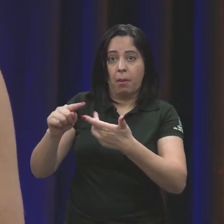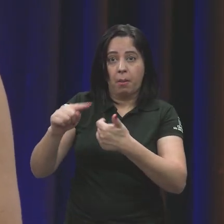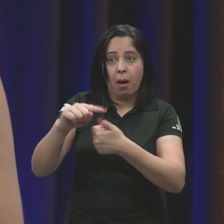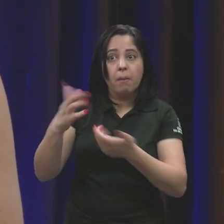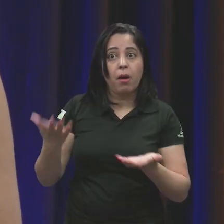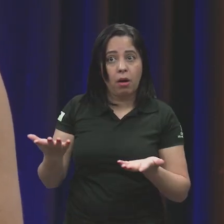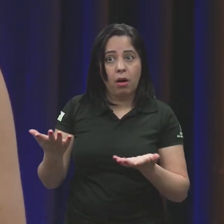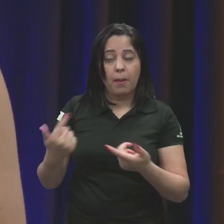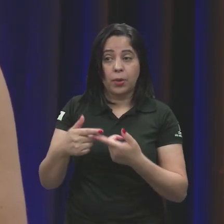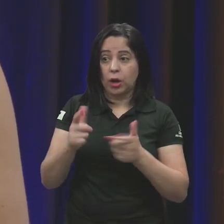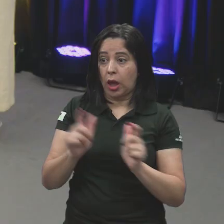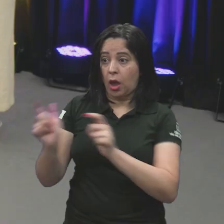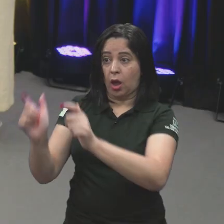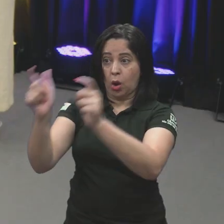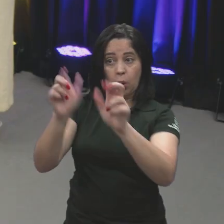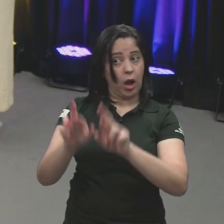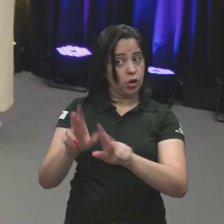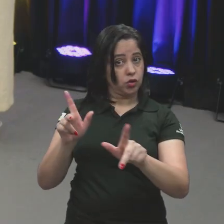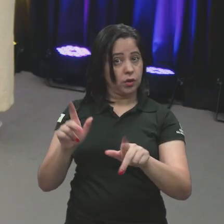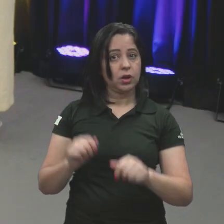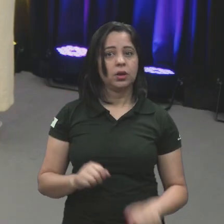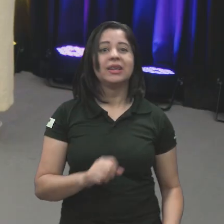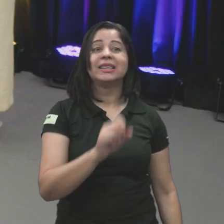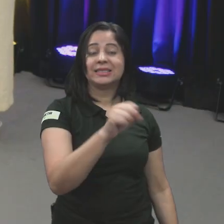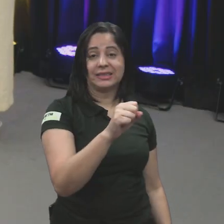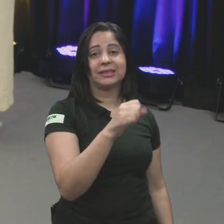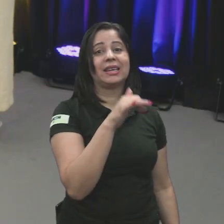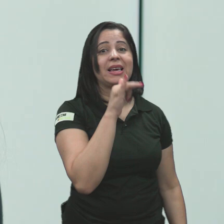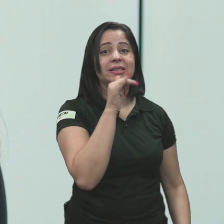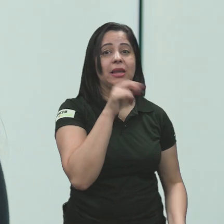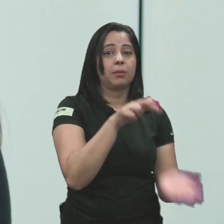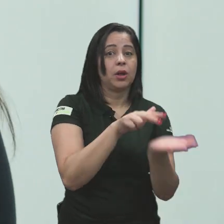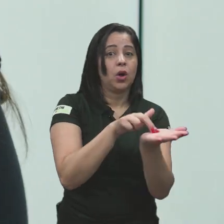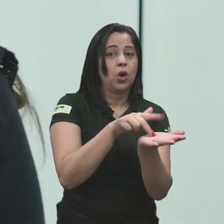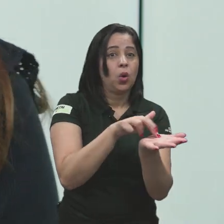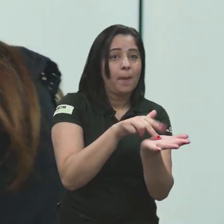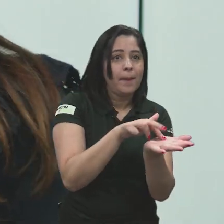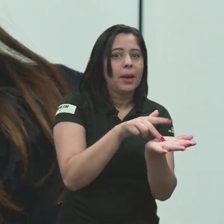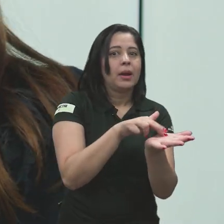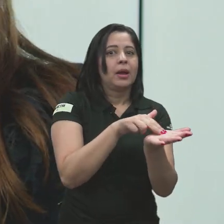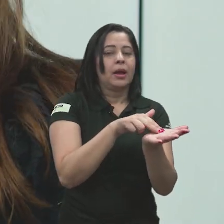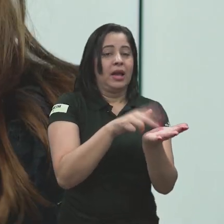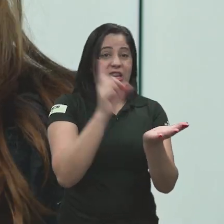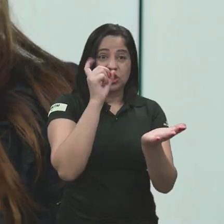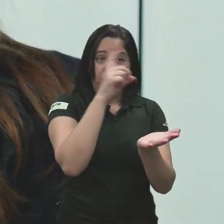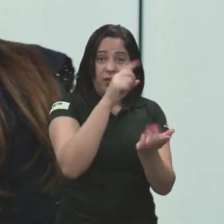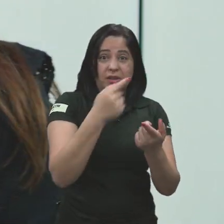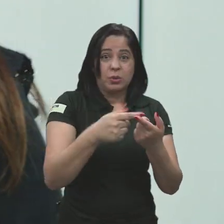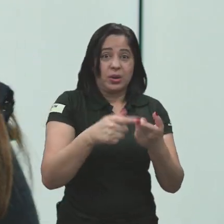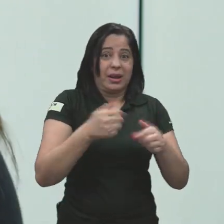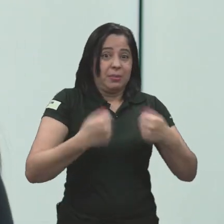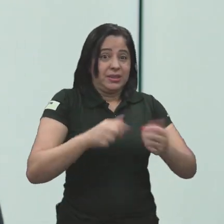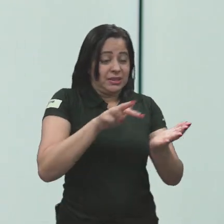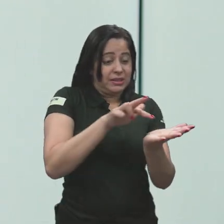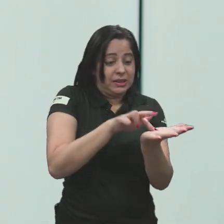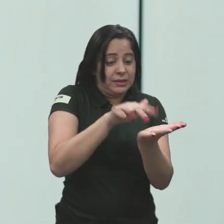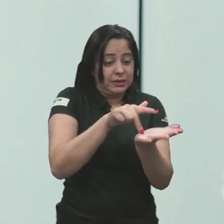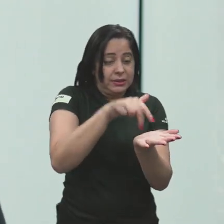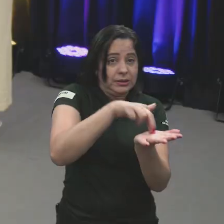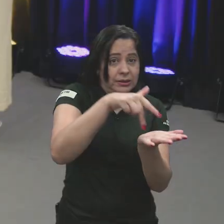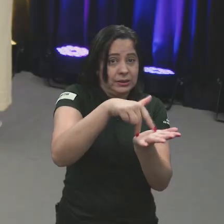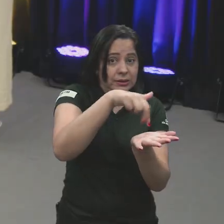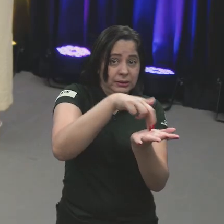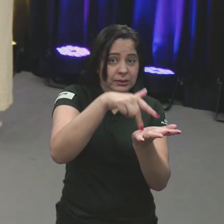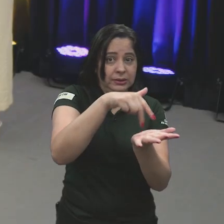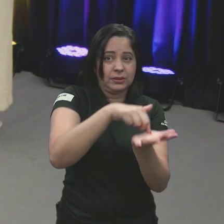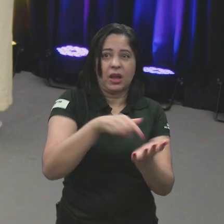lugar diferente, né? Aham. Tipo, no sapateado, algum passo que eu tinha que fazer, foi... Aí... De imediato, às vezes,